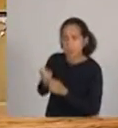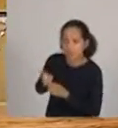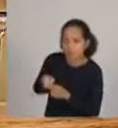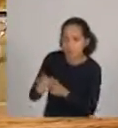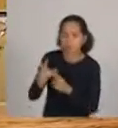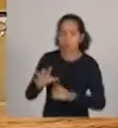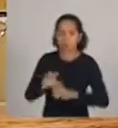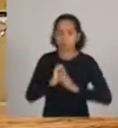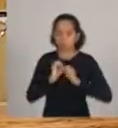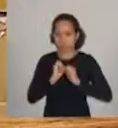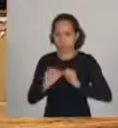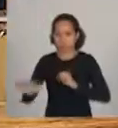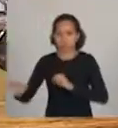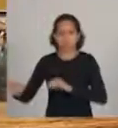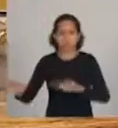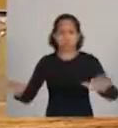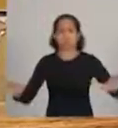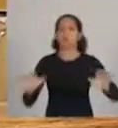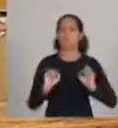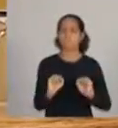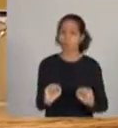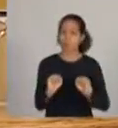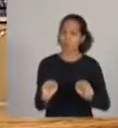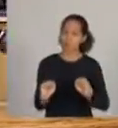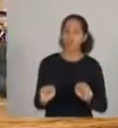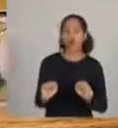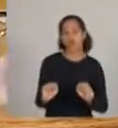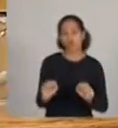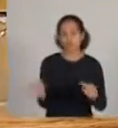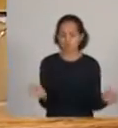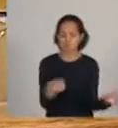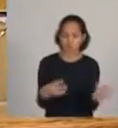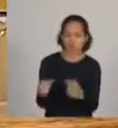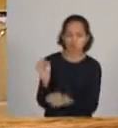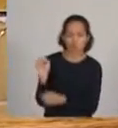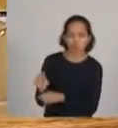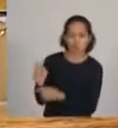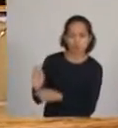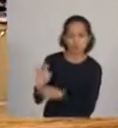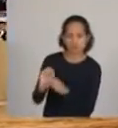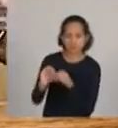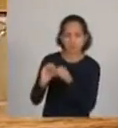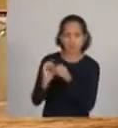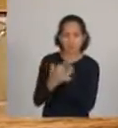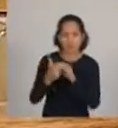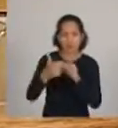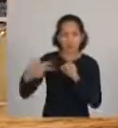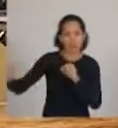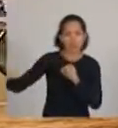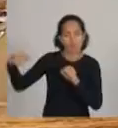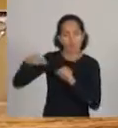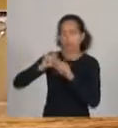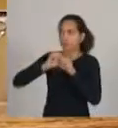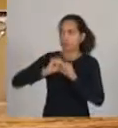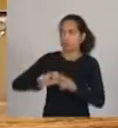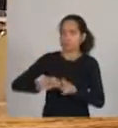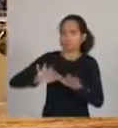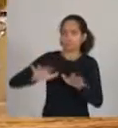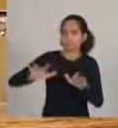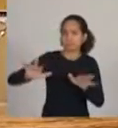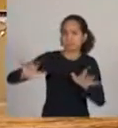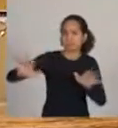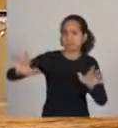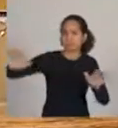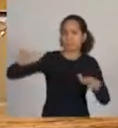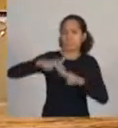por conta dessa pandemia, dessas novas cepas do vírus que acabam se alastrando nessa movimentação